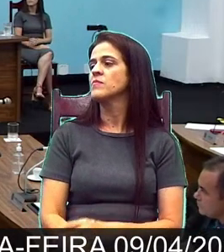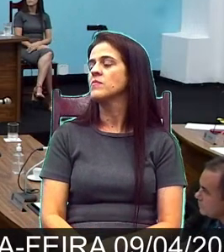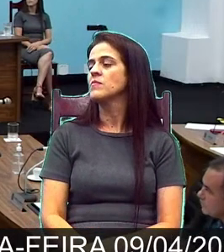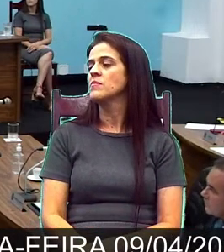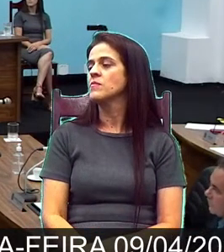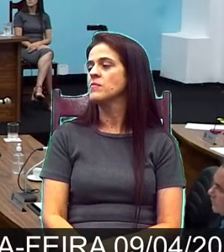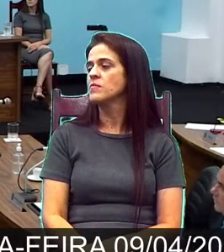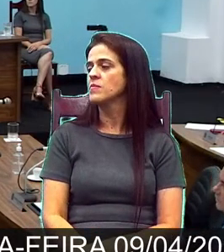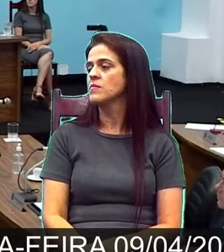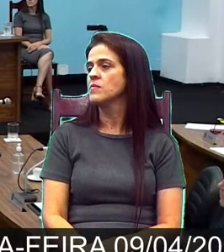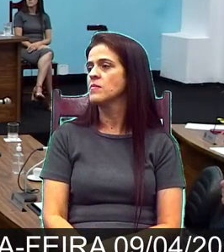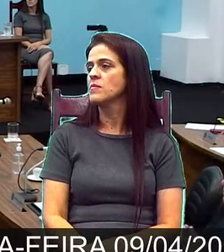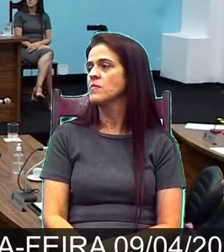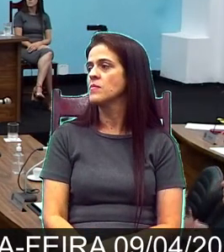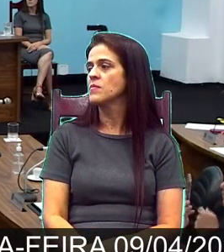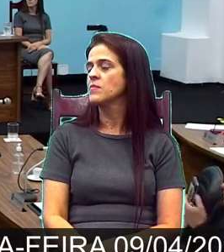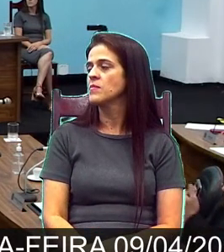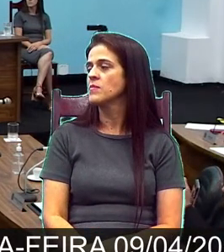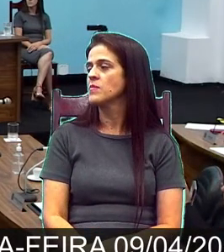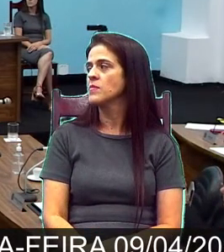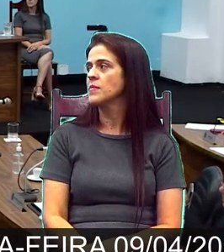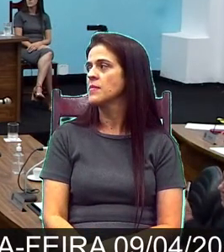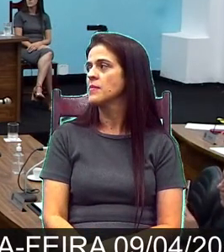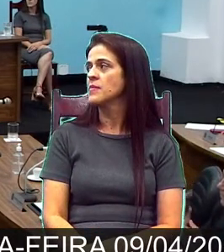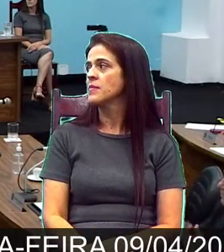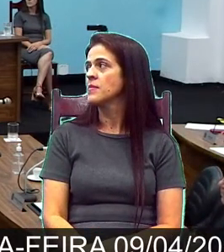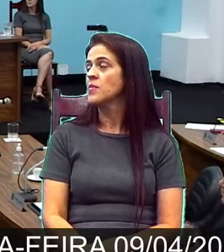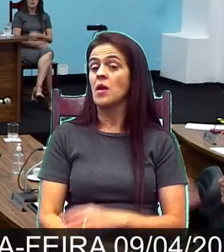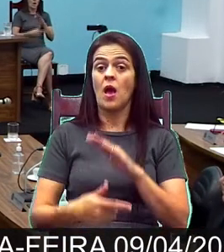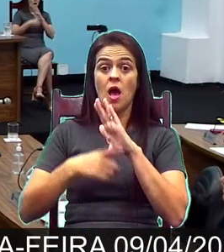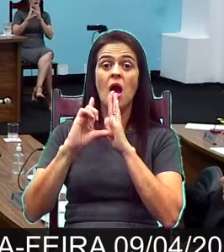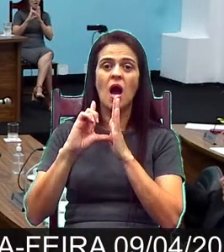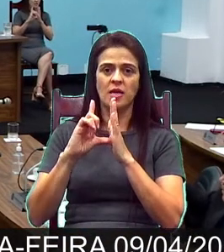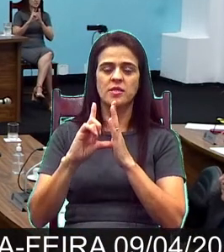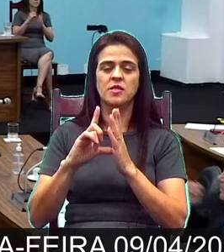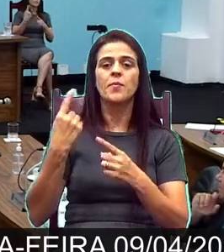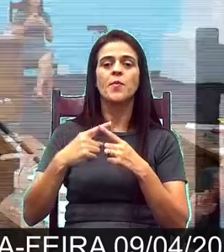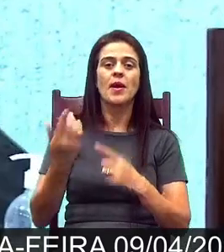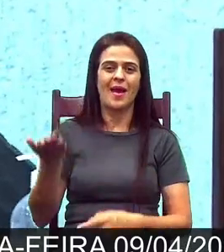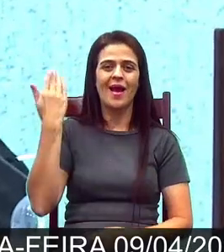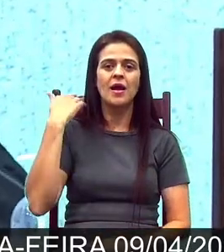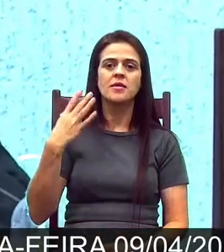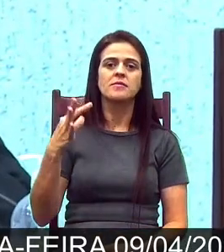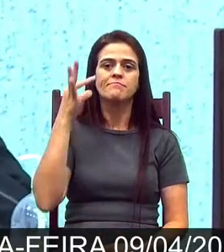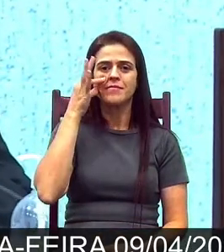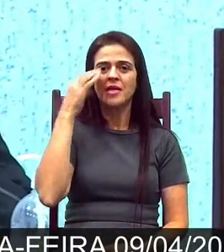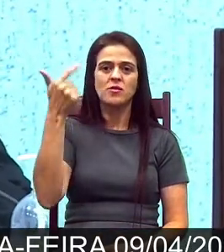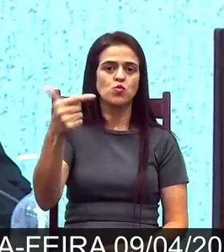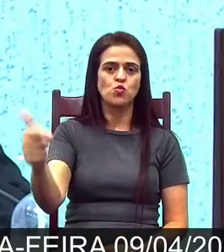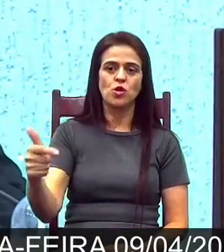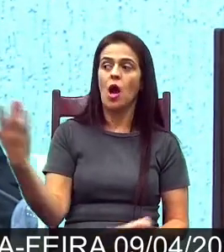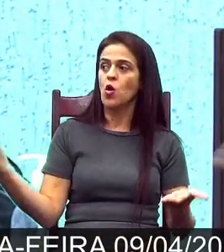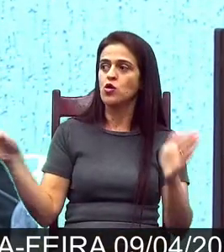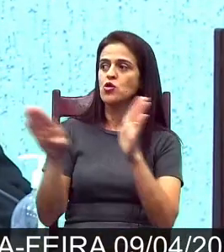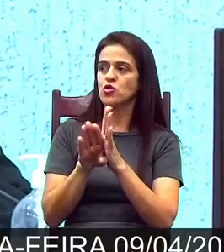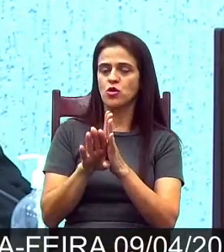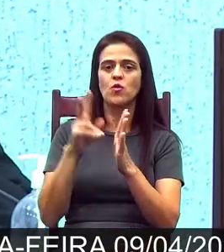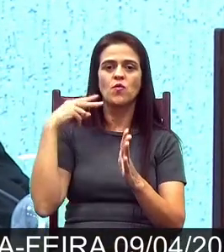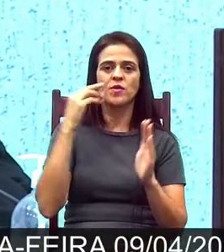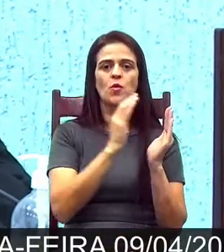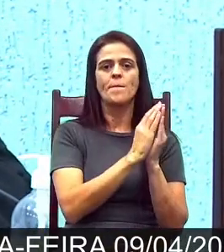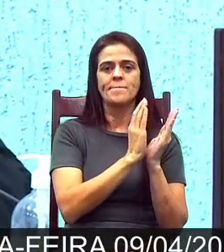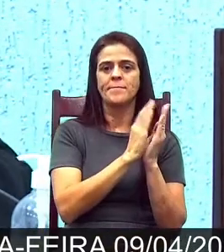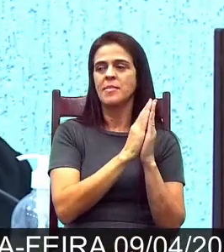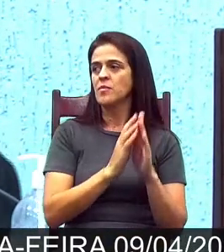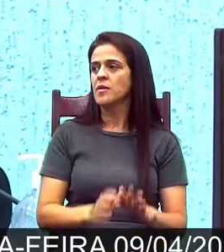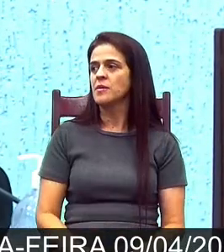Anterior? É o anterior, senhores vereadores. Ele não estava presente no momento, agora ele chegou. Dispõe